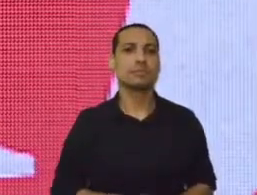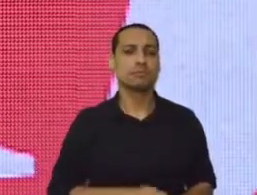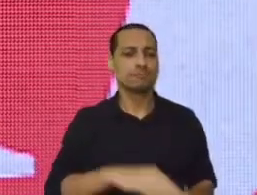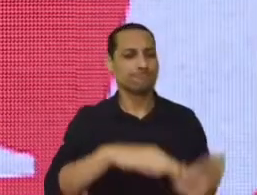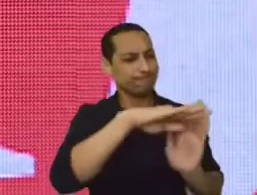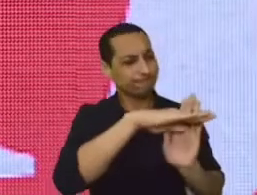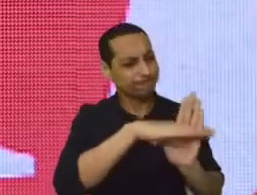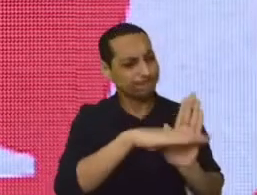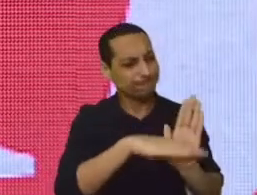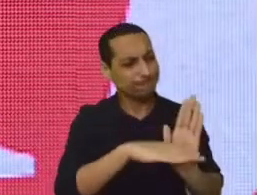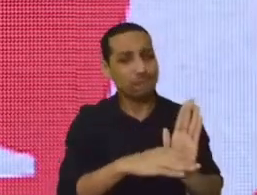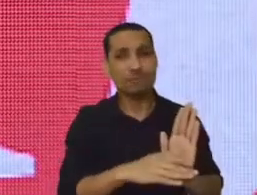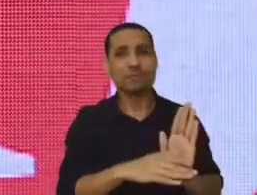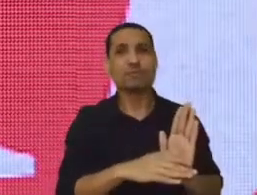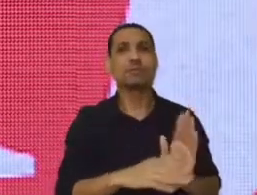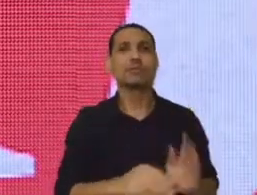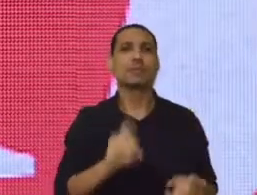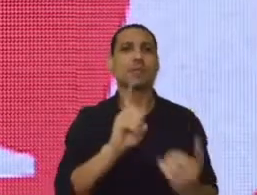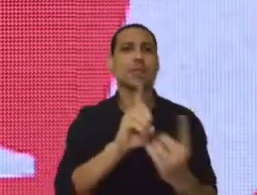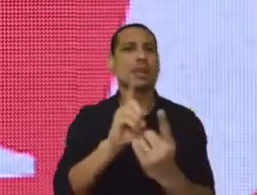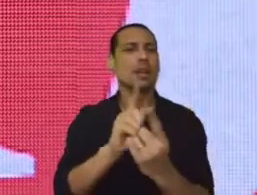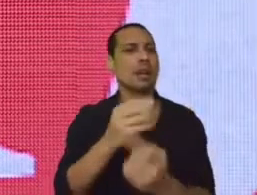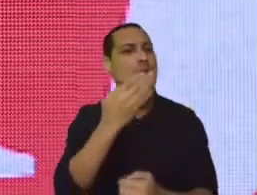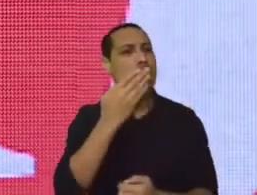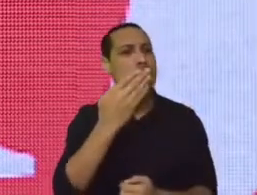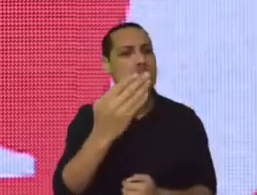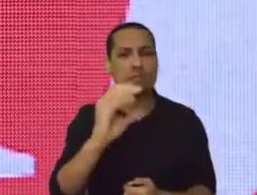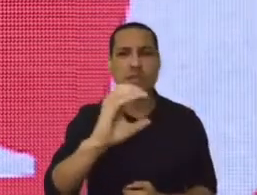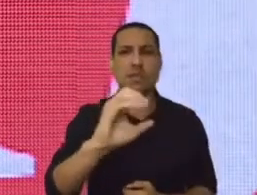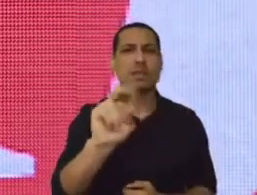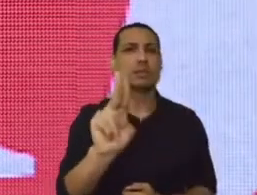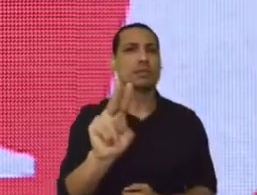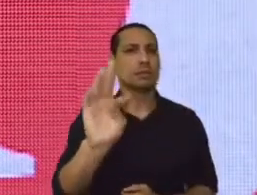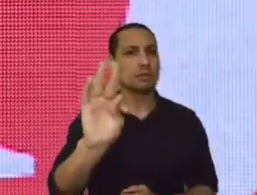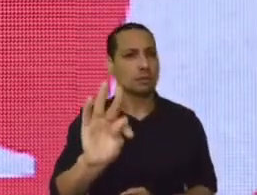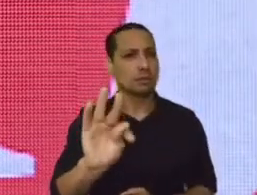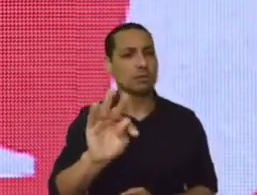E eu fico muito honrado que nós vamos ter pessoas extremamente